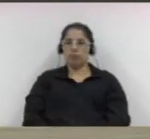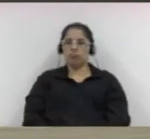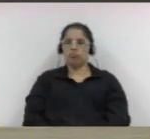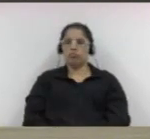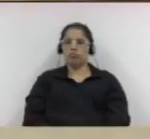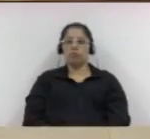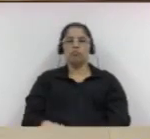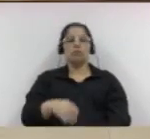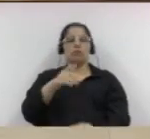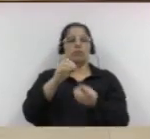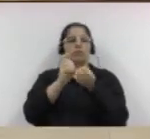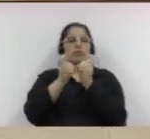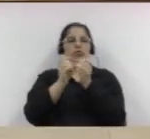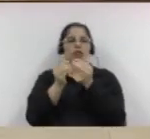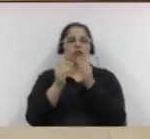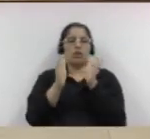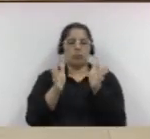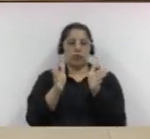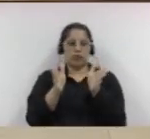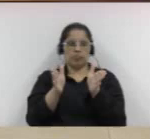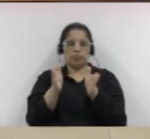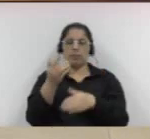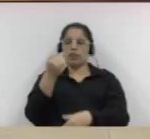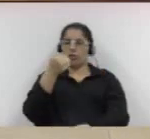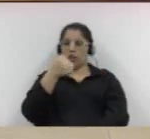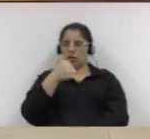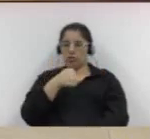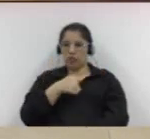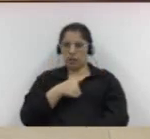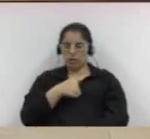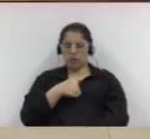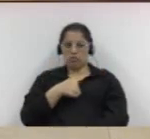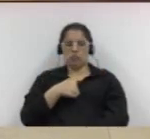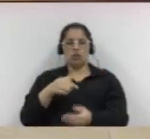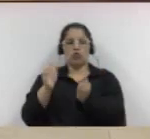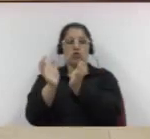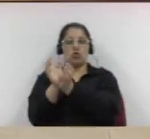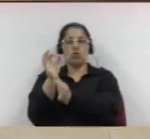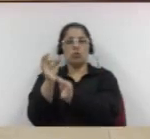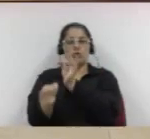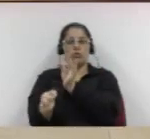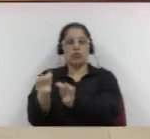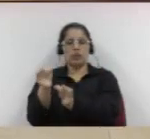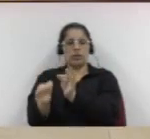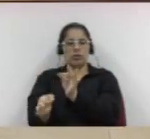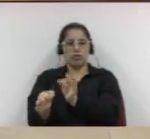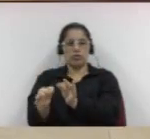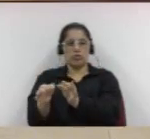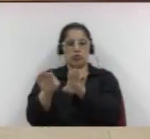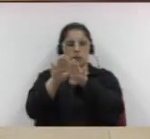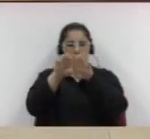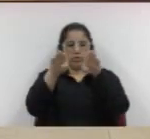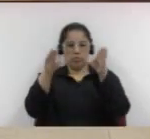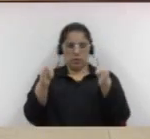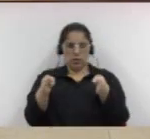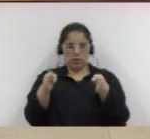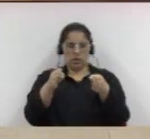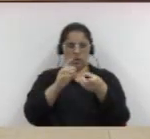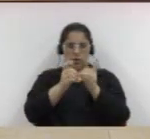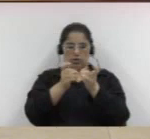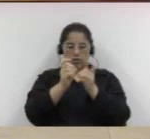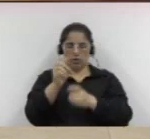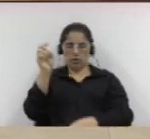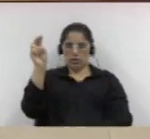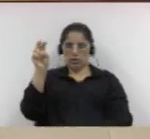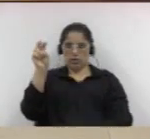A sessão está reaberta e agora o jurídico chama a mesa diretora para uma reunião de 5 minutos.